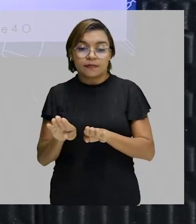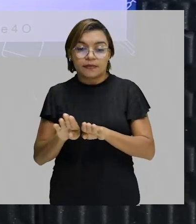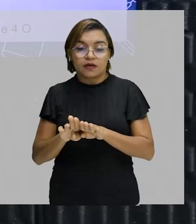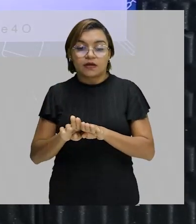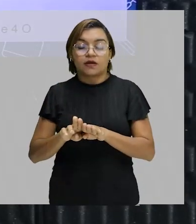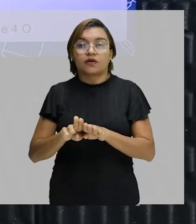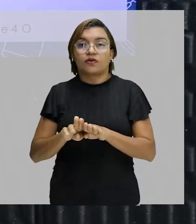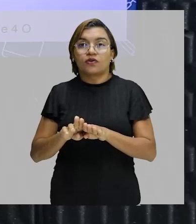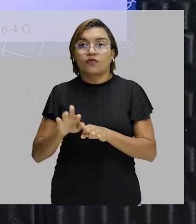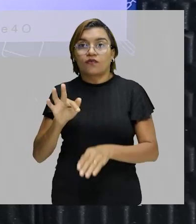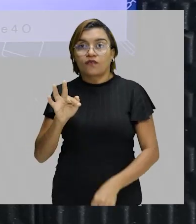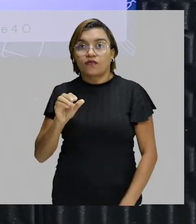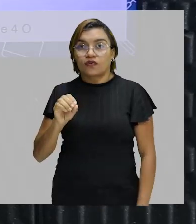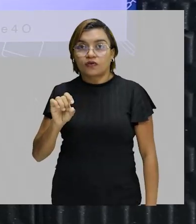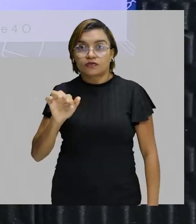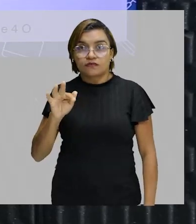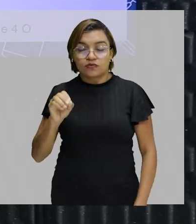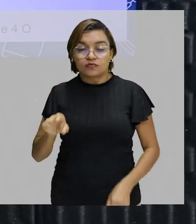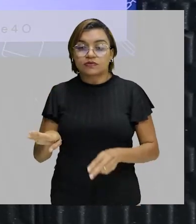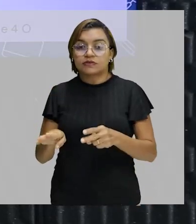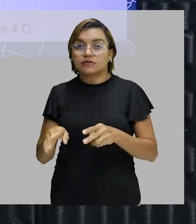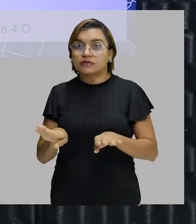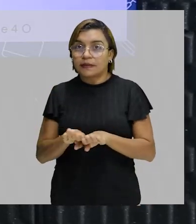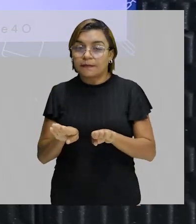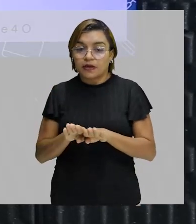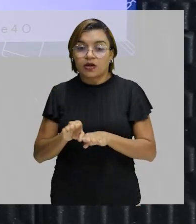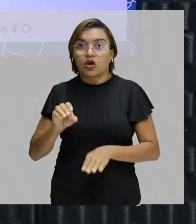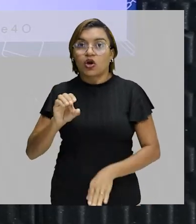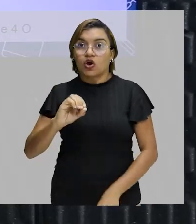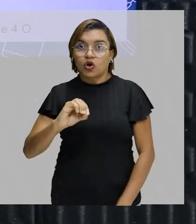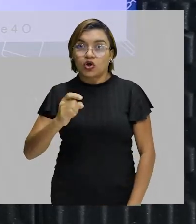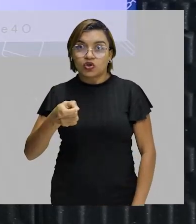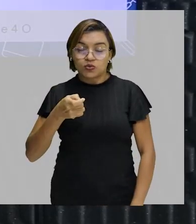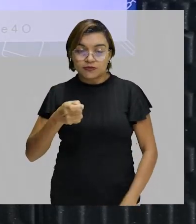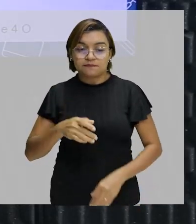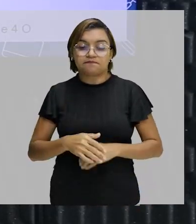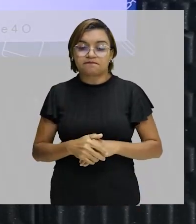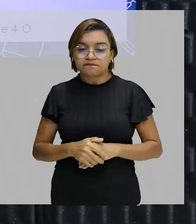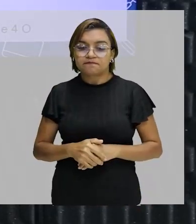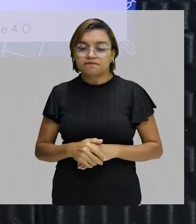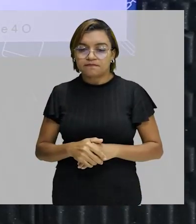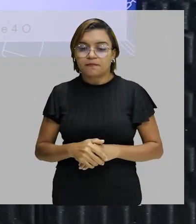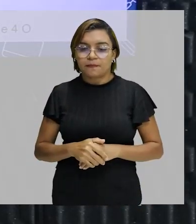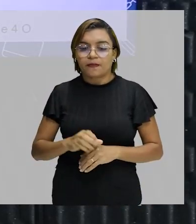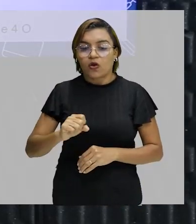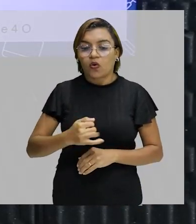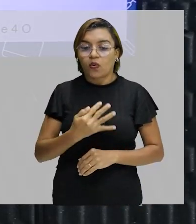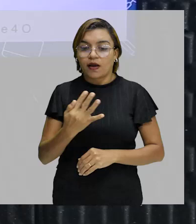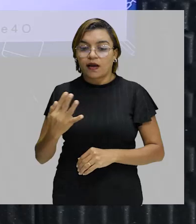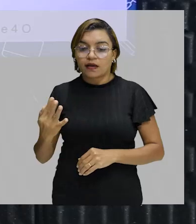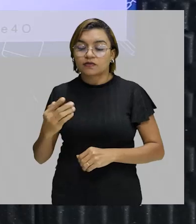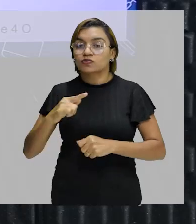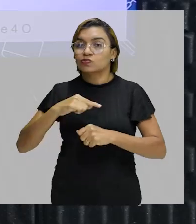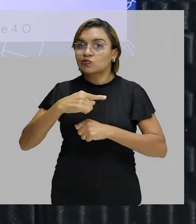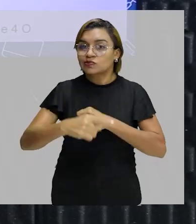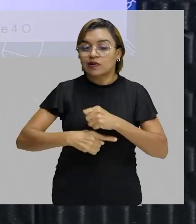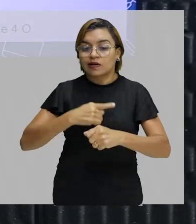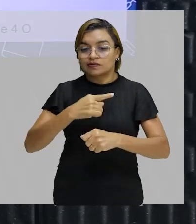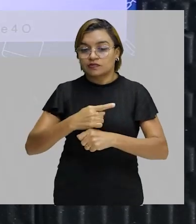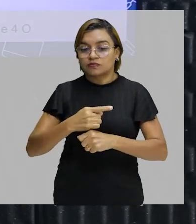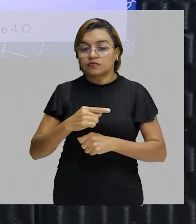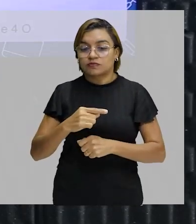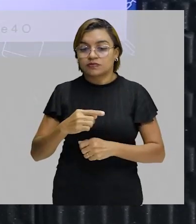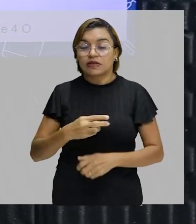quantos átomos compõem a substância ácido fosfórico. Quantos